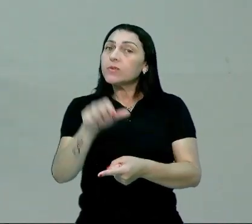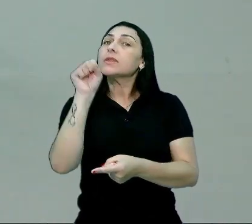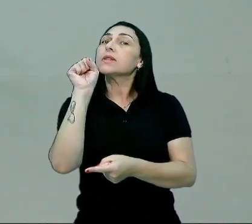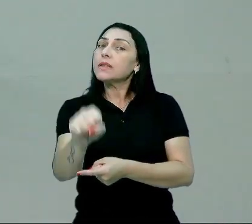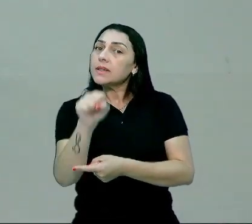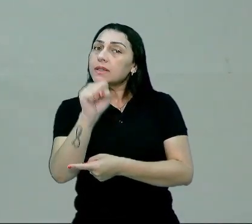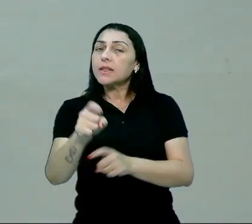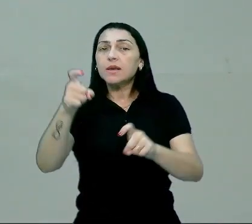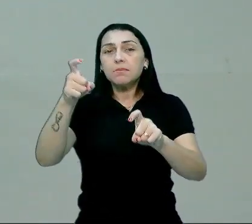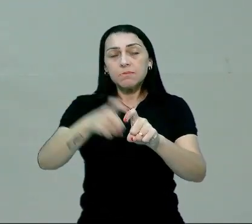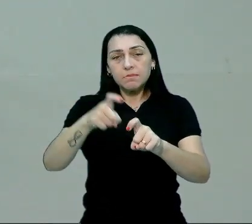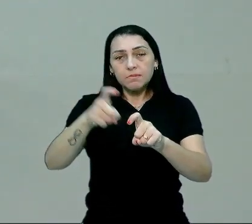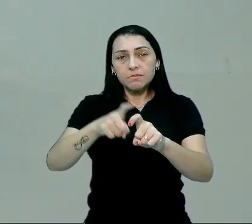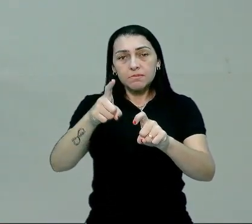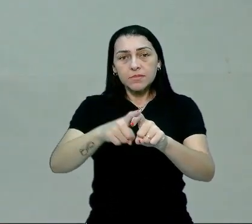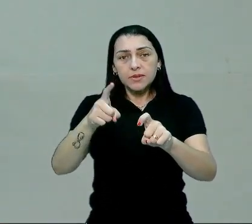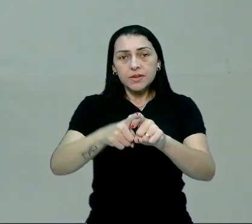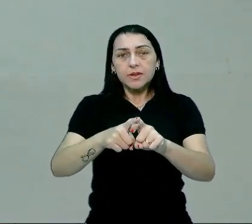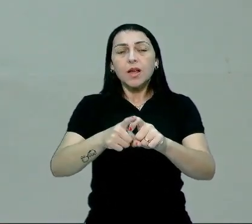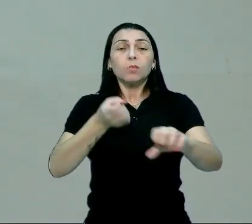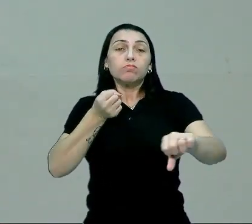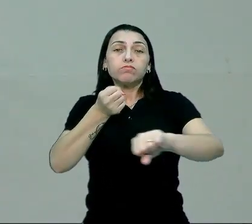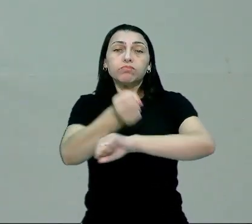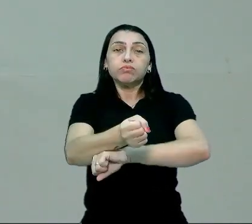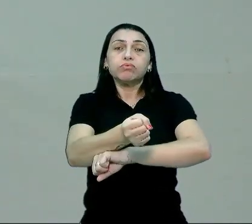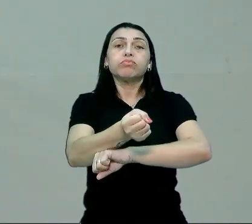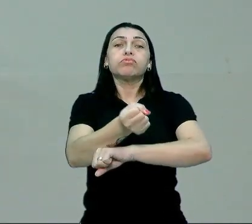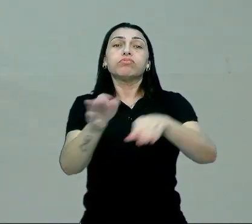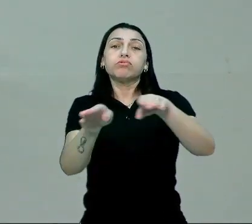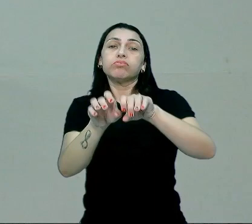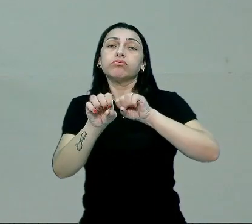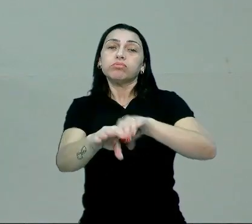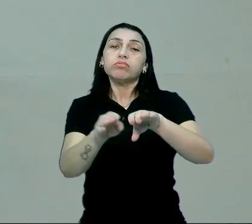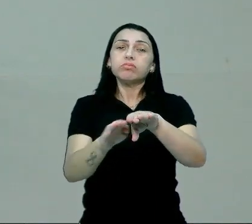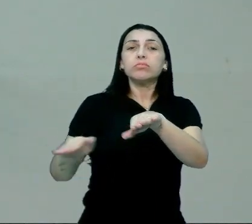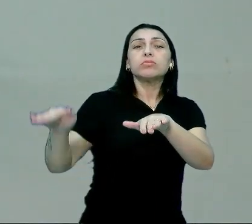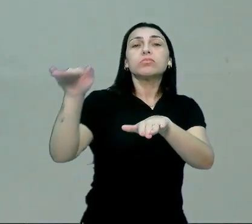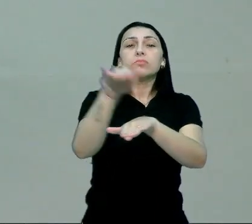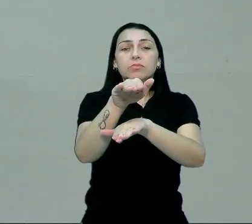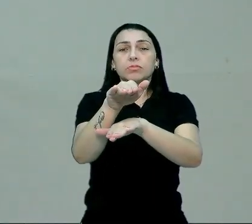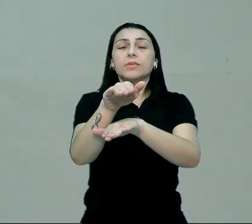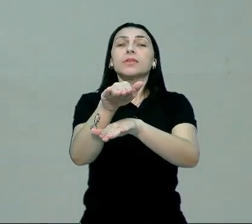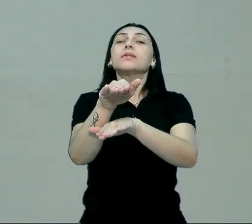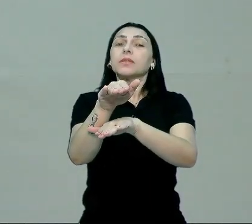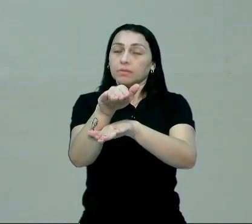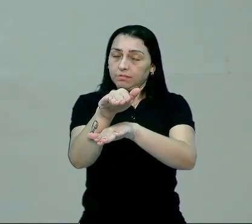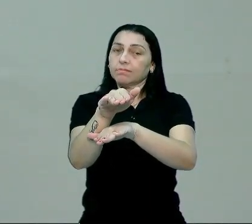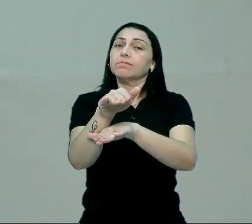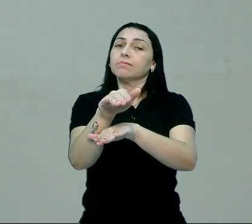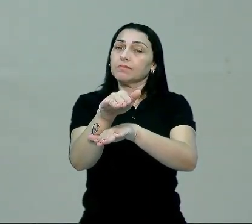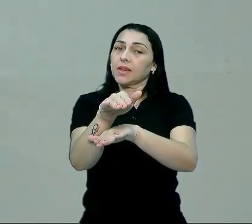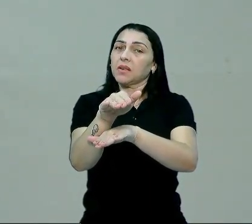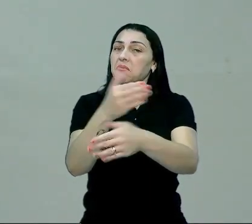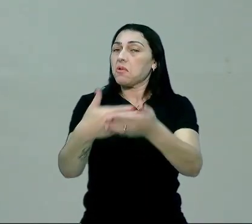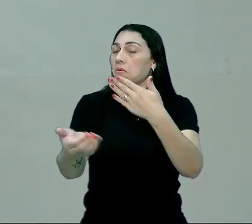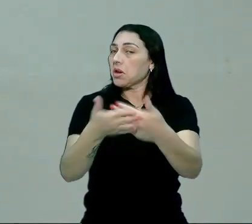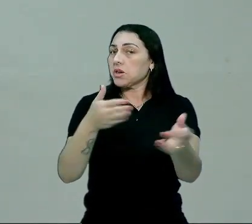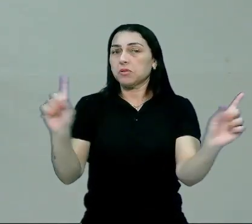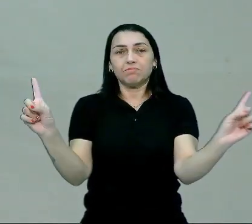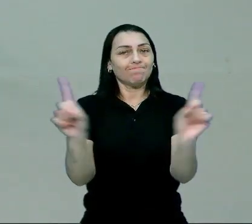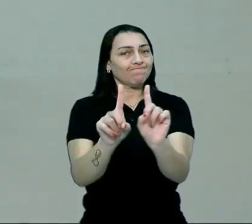ser médico, ser médica, ingressar no ensino superior de forma aleatória?